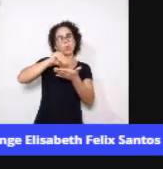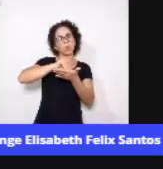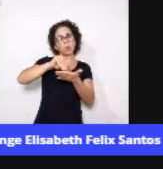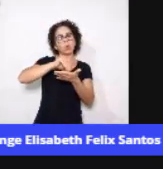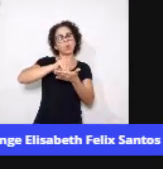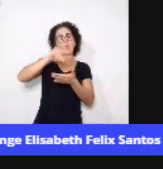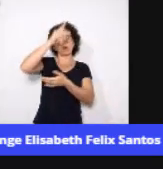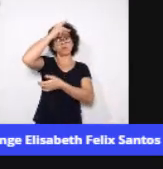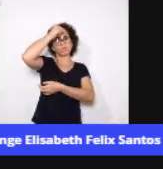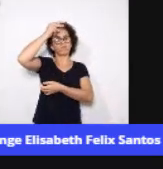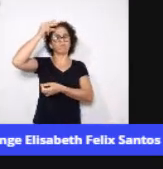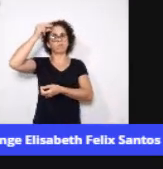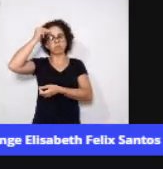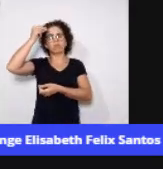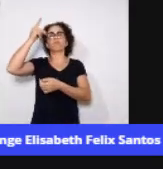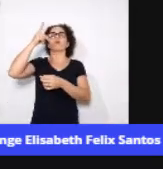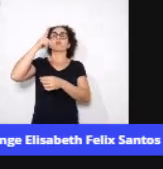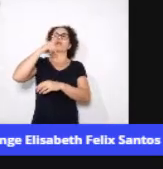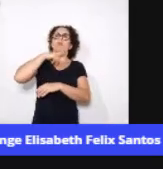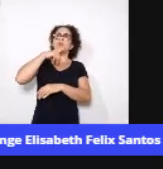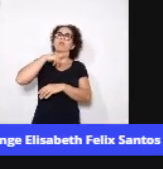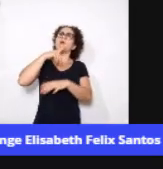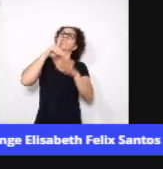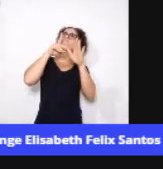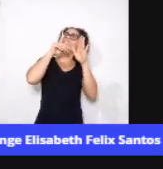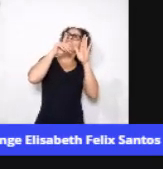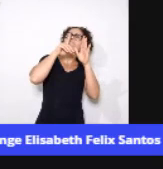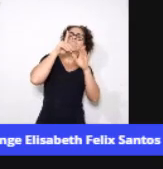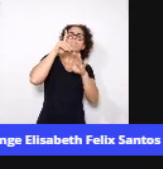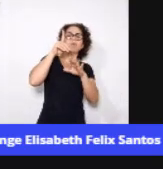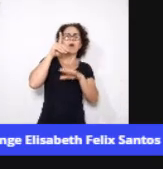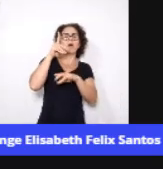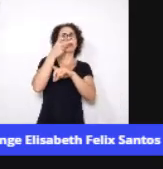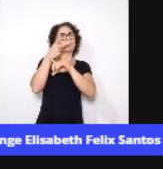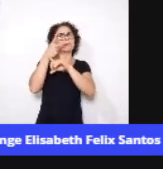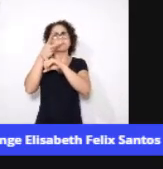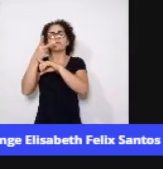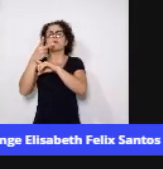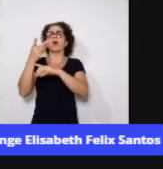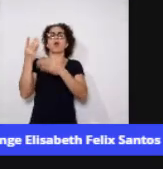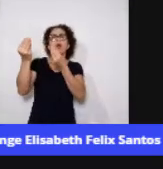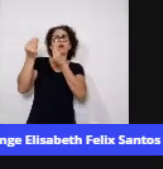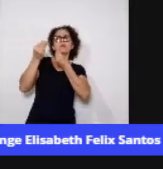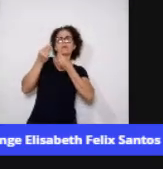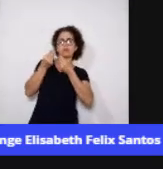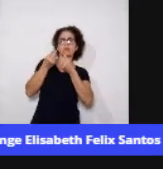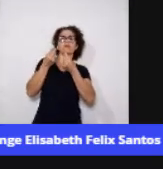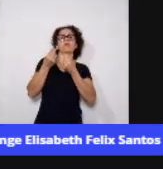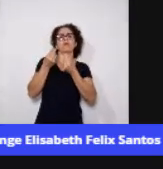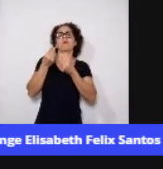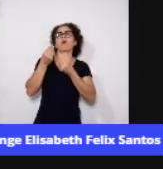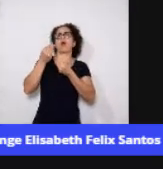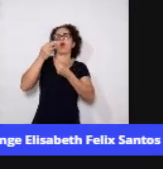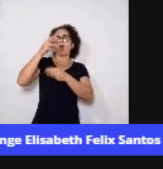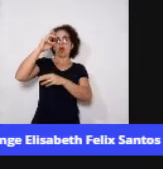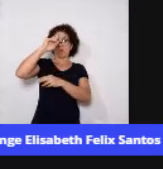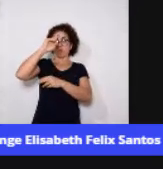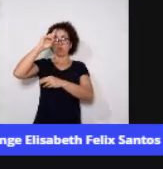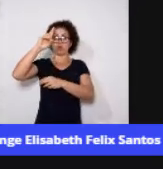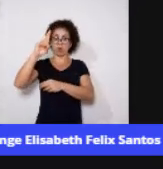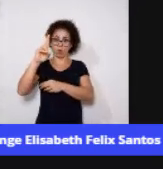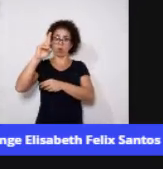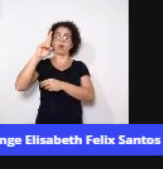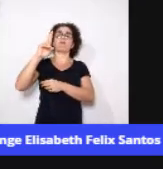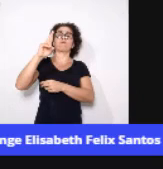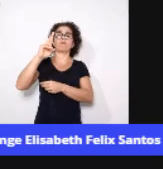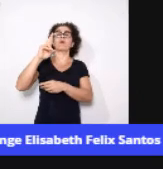e recebemos essas orientações do nosso gestor da superintendência, da nossa chefe da Divisão de Educação e Diversidade, para sempre estarmos